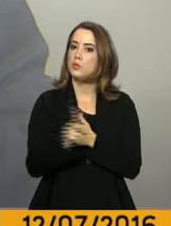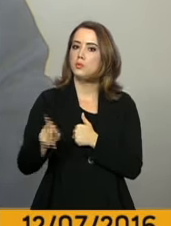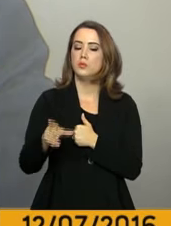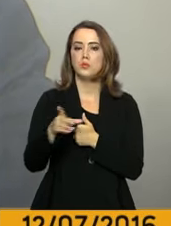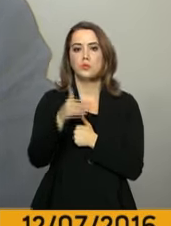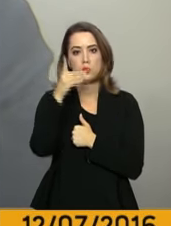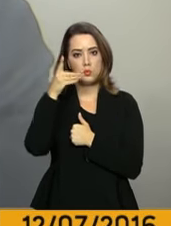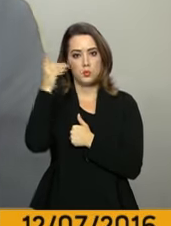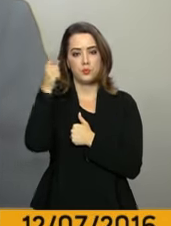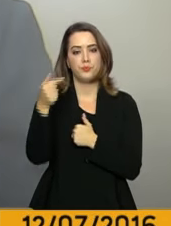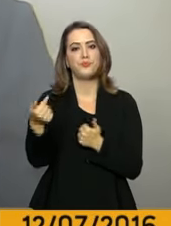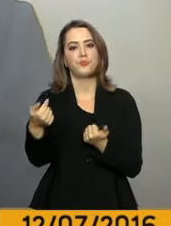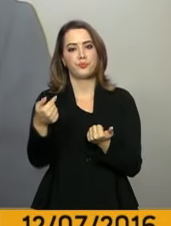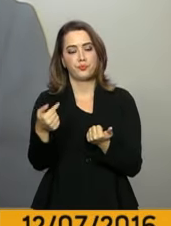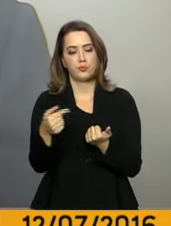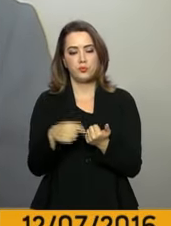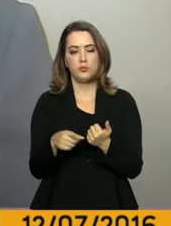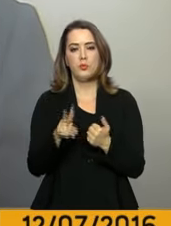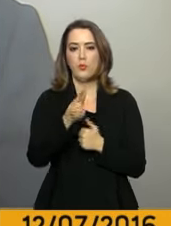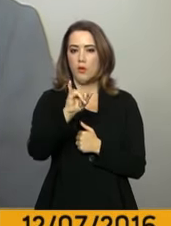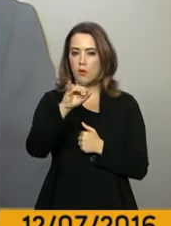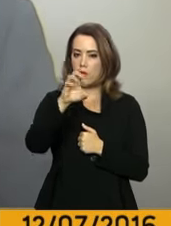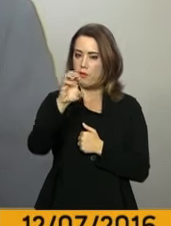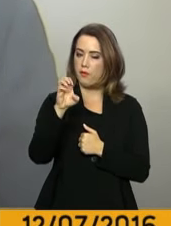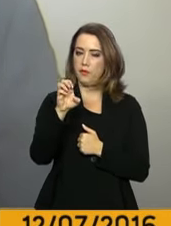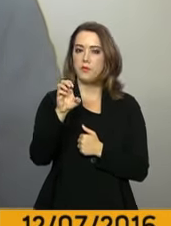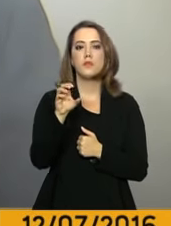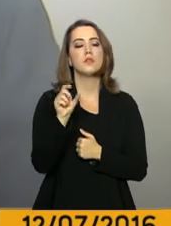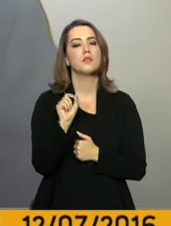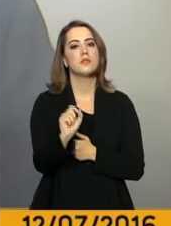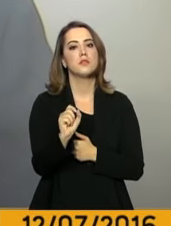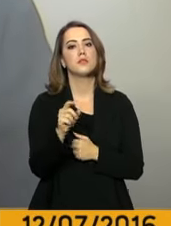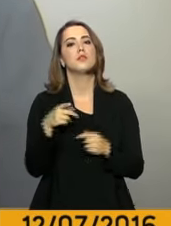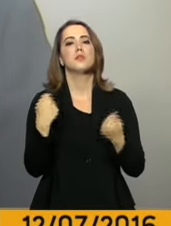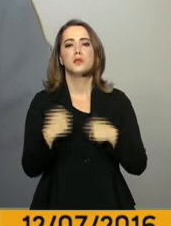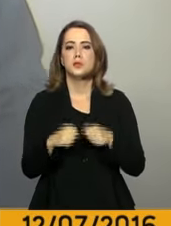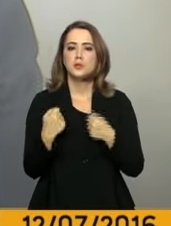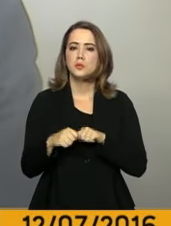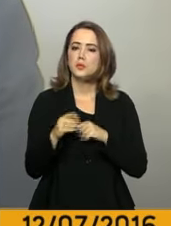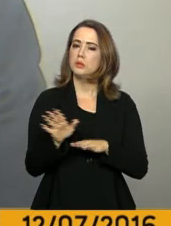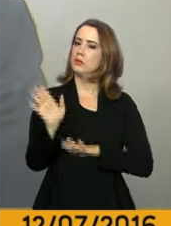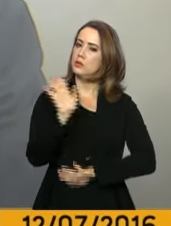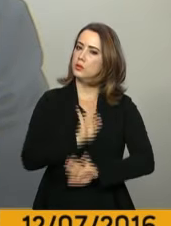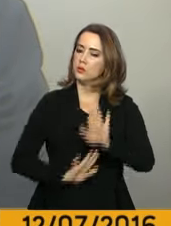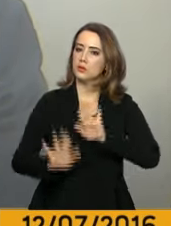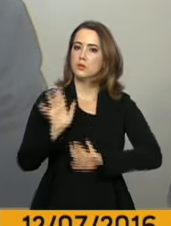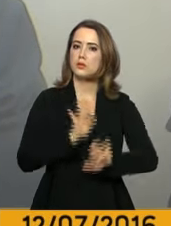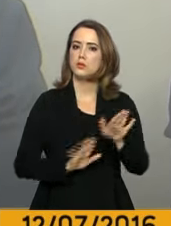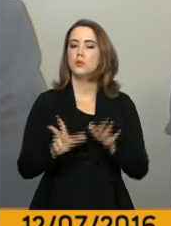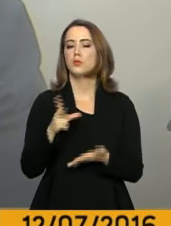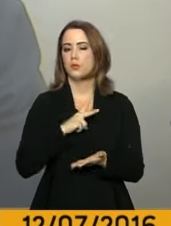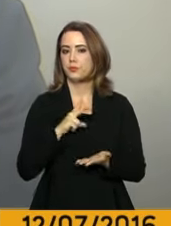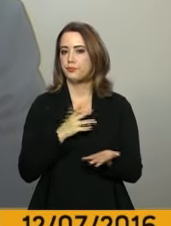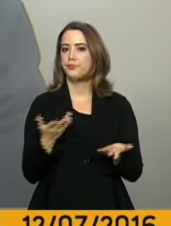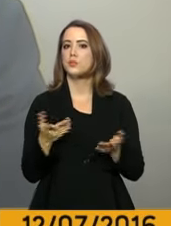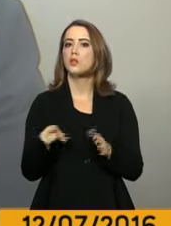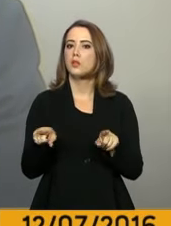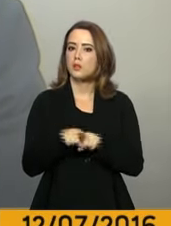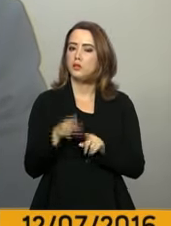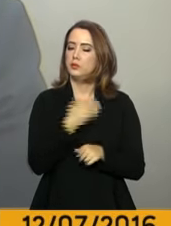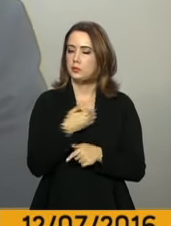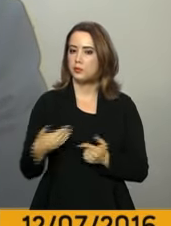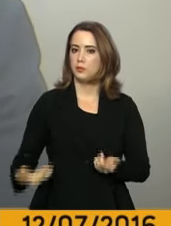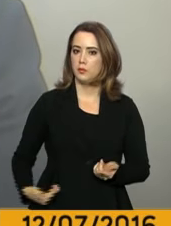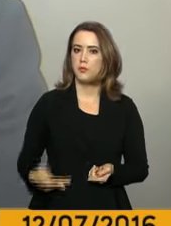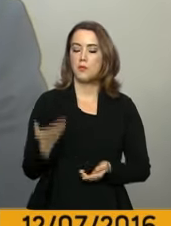modsim sobre a figura do vice-presidente exigindo portanto uma descrição também institucional Ora bem no instante em